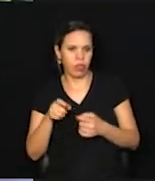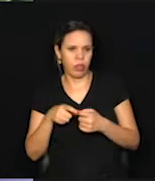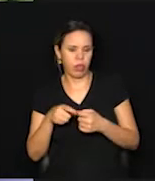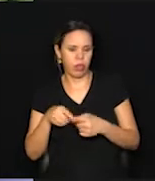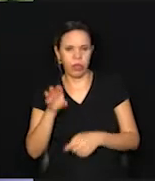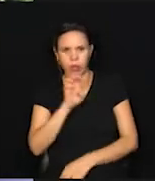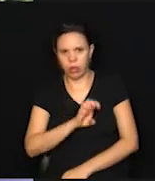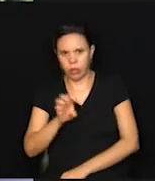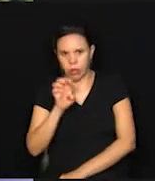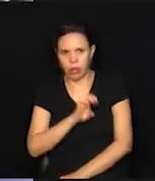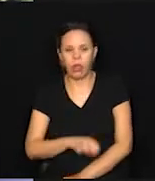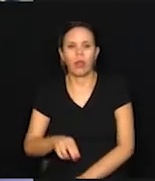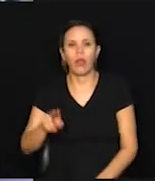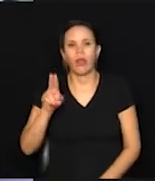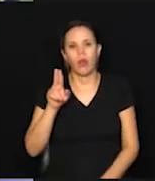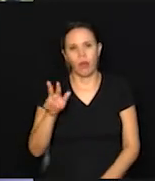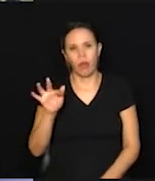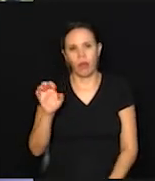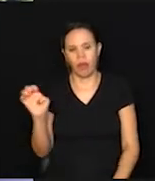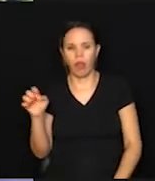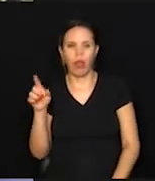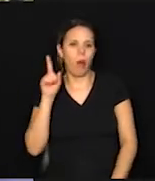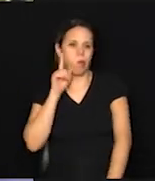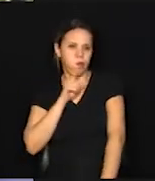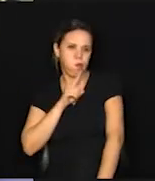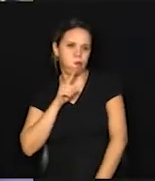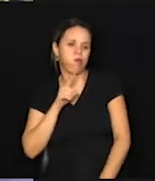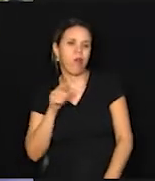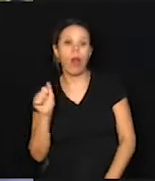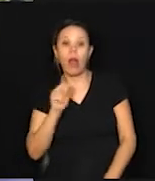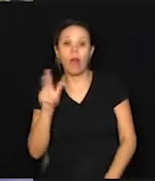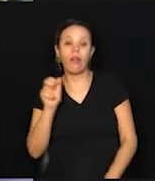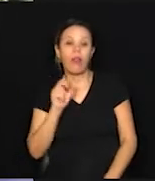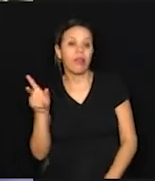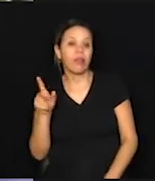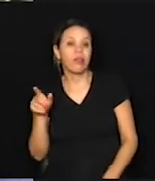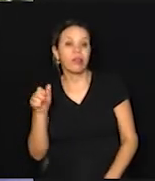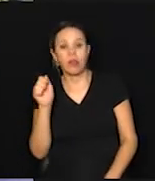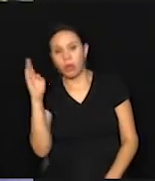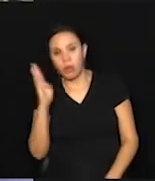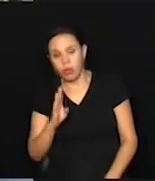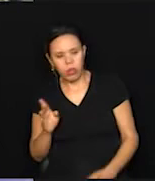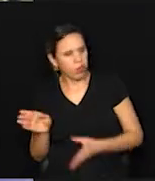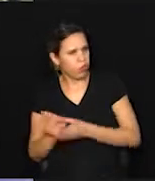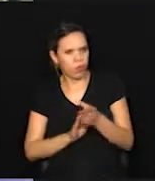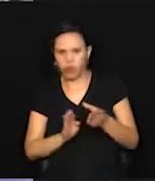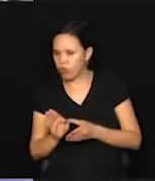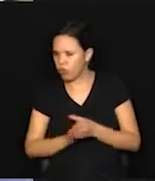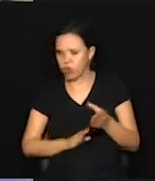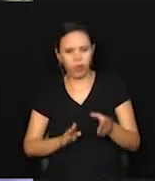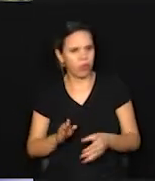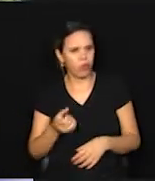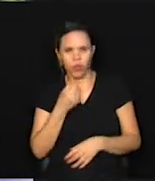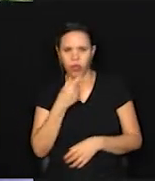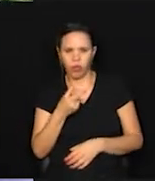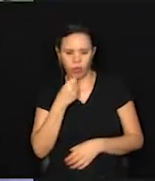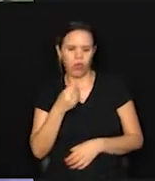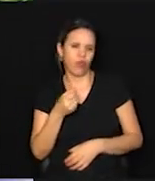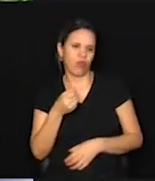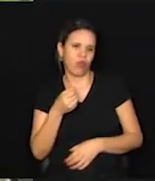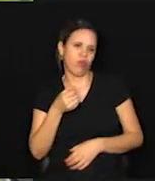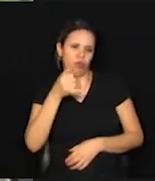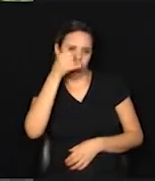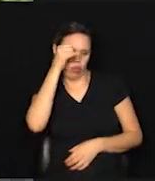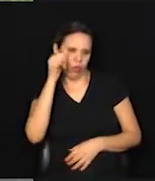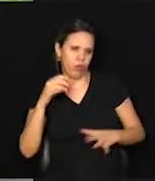Europeia, o FDA, que é a agência norte-americana e mesmo a Anvisa, não recomendam o uso da ivermectina para tratar a Covid,